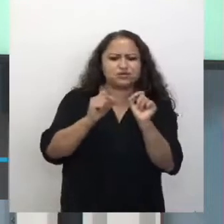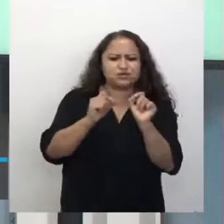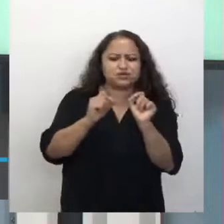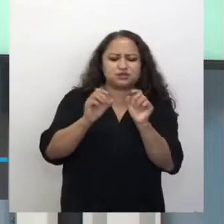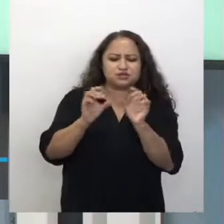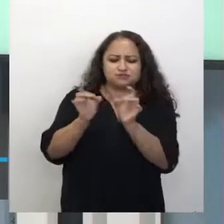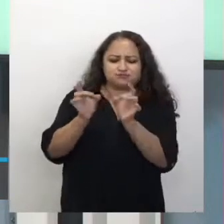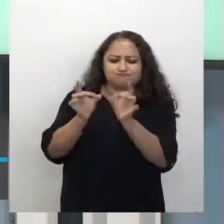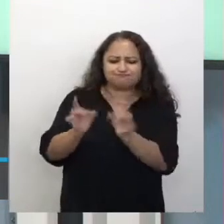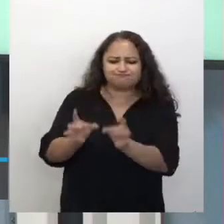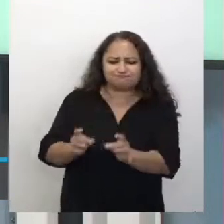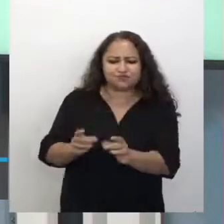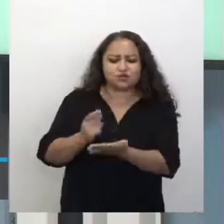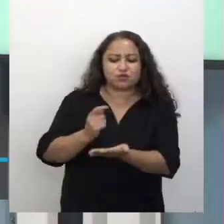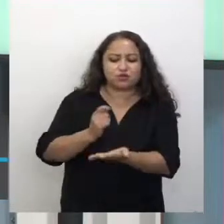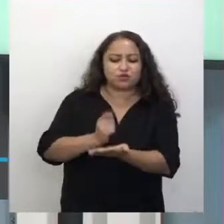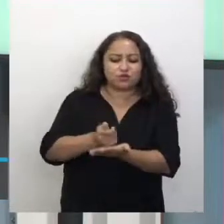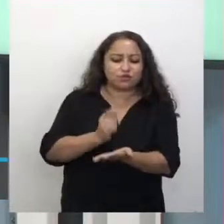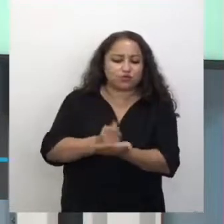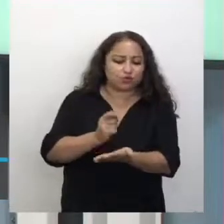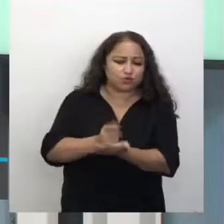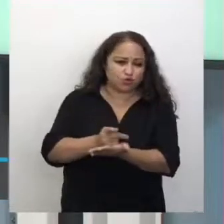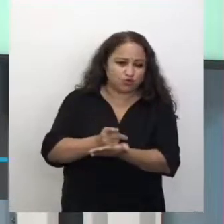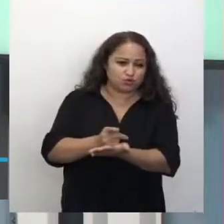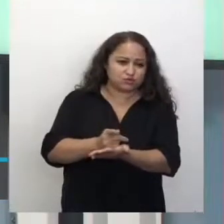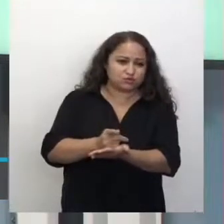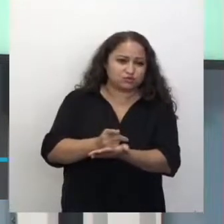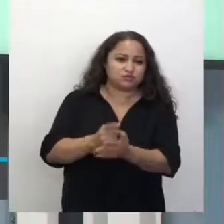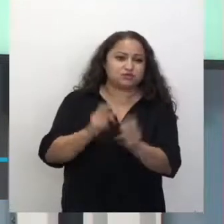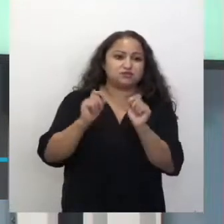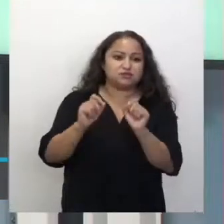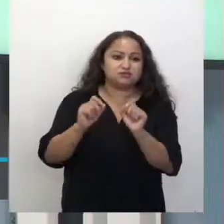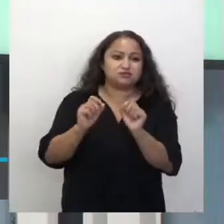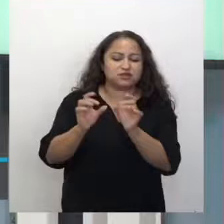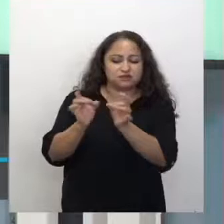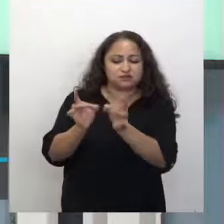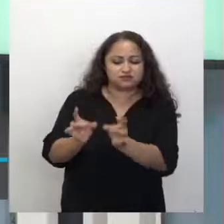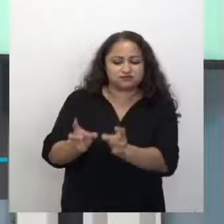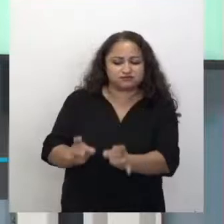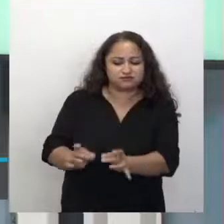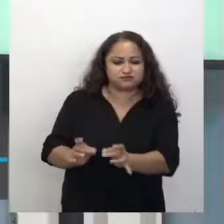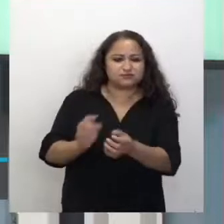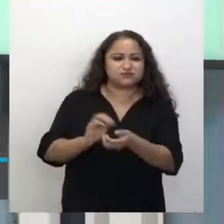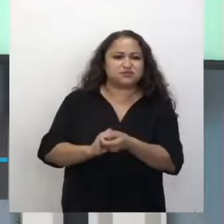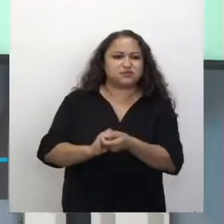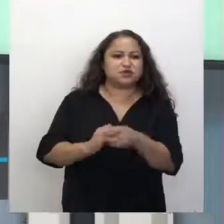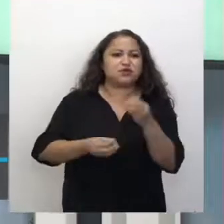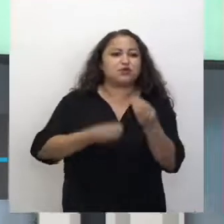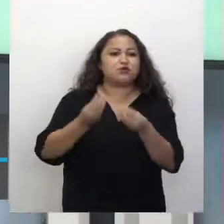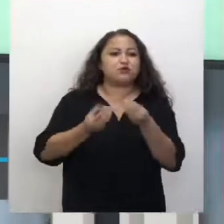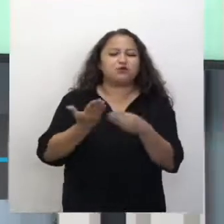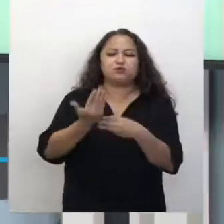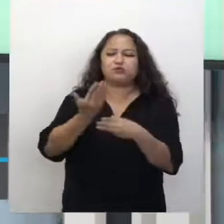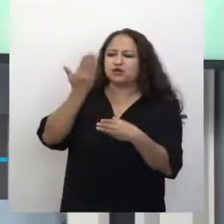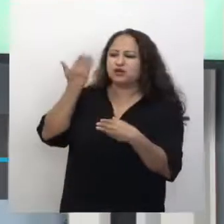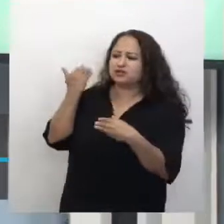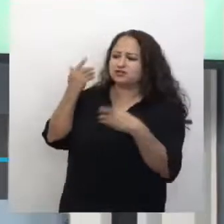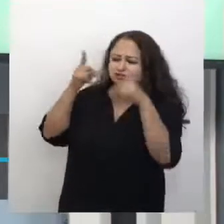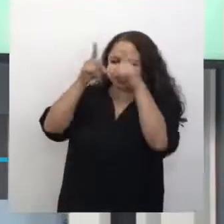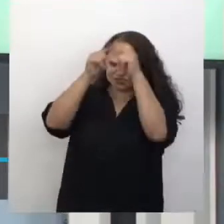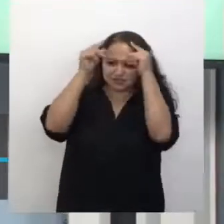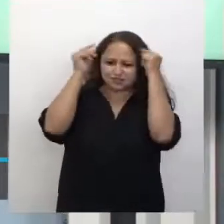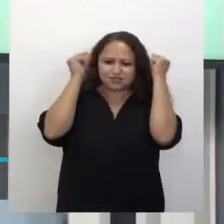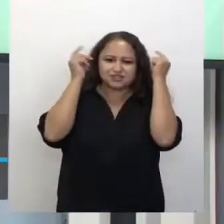custeio, né? Na verdade, o apoiador cultural, ele é uma espécie de mecenas também, né? como tinha o mecenato lá na Grécia Antiga, ele também é uma